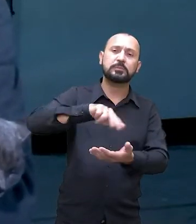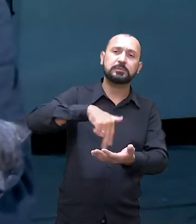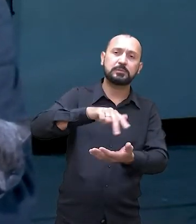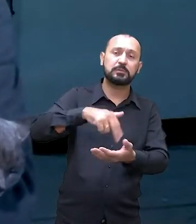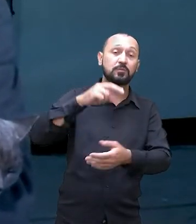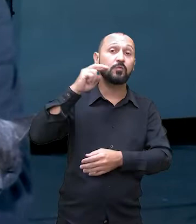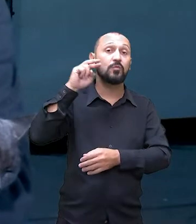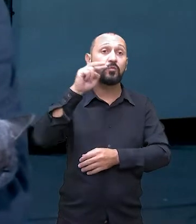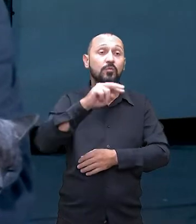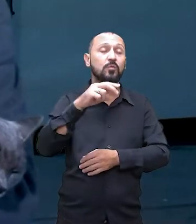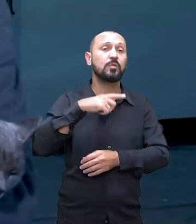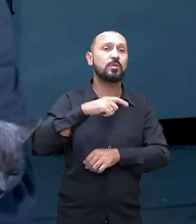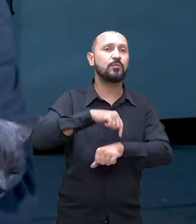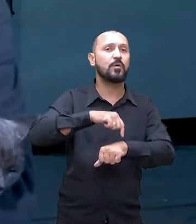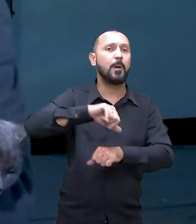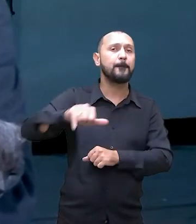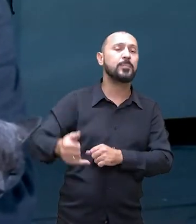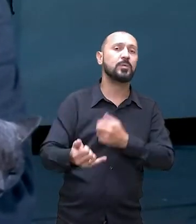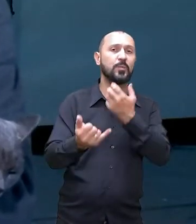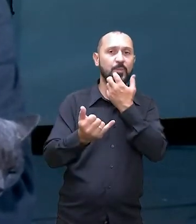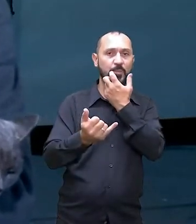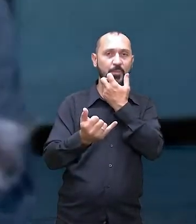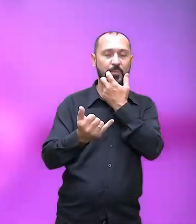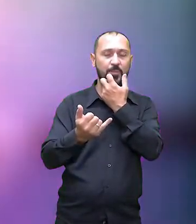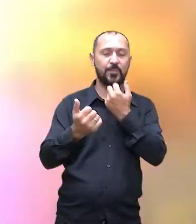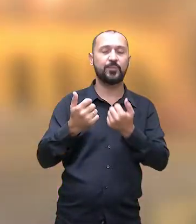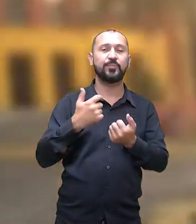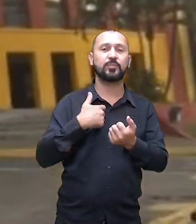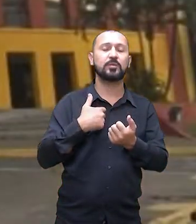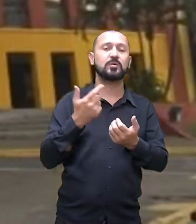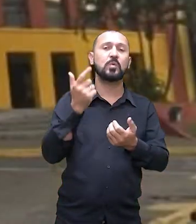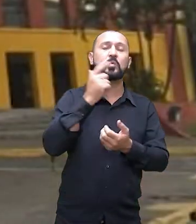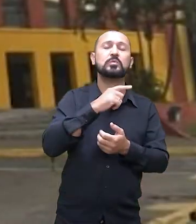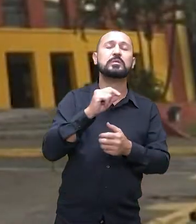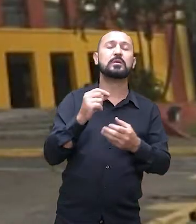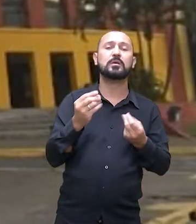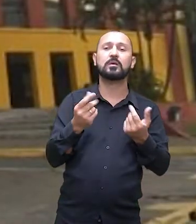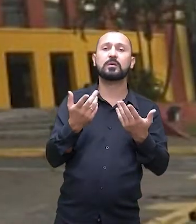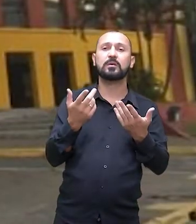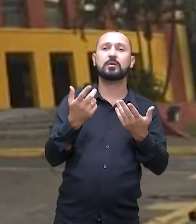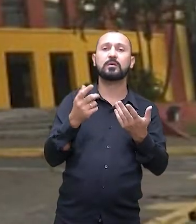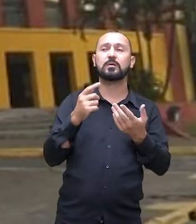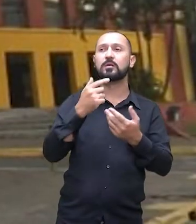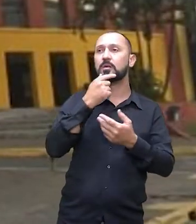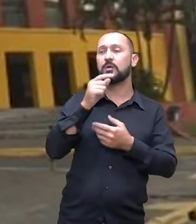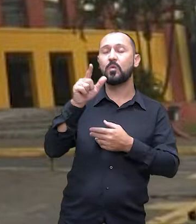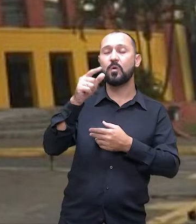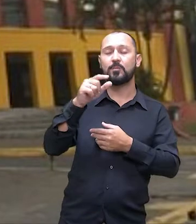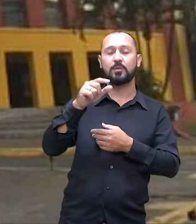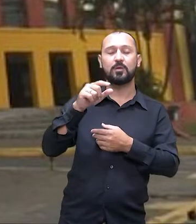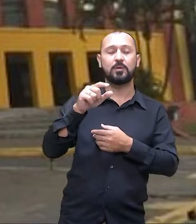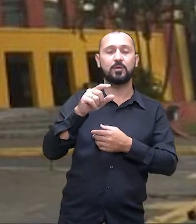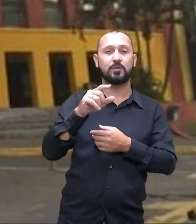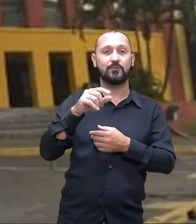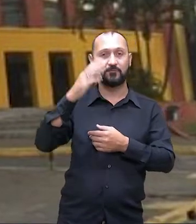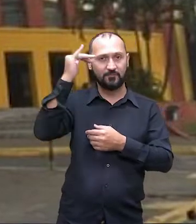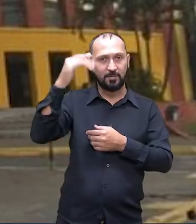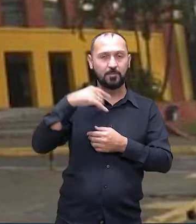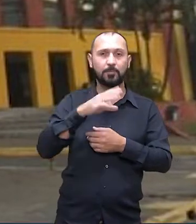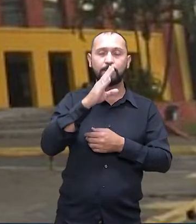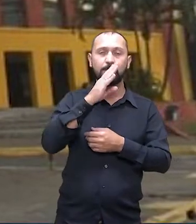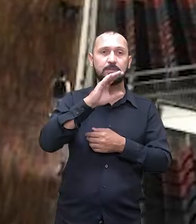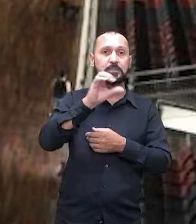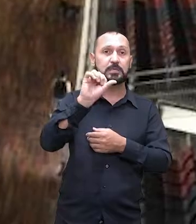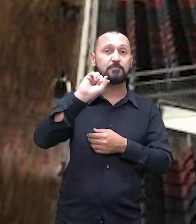que assistiram, que tiveram a oportunidade de assistir, e de poder silenciar o Carl Hans em Joinville com